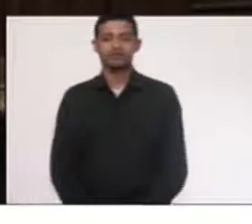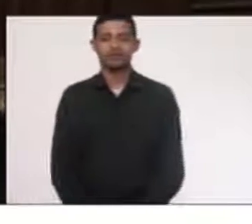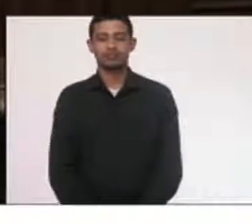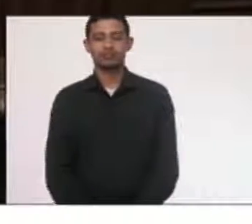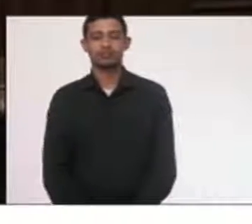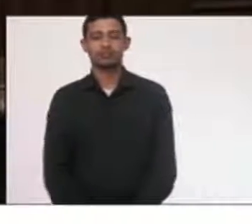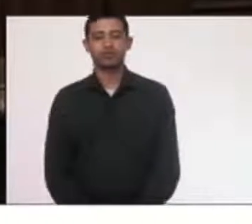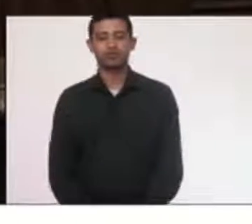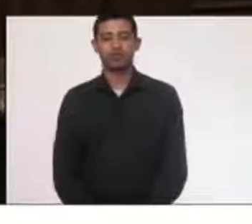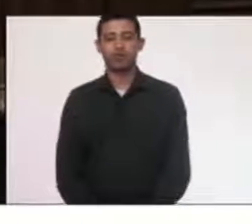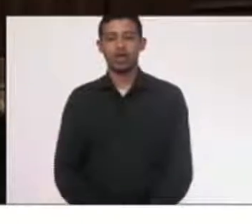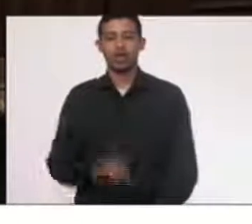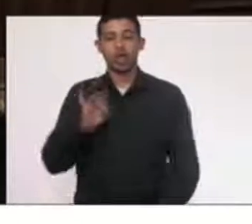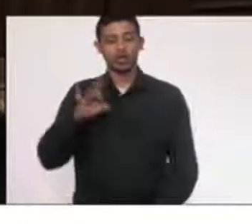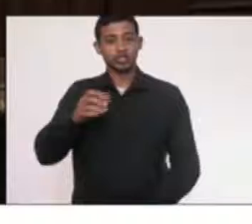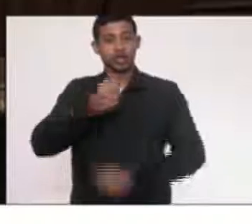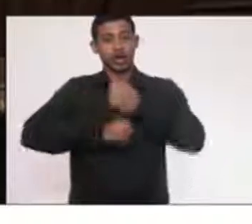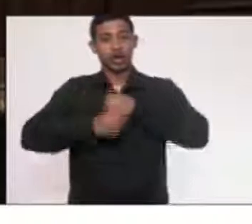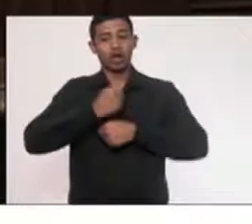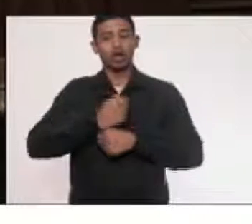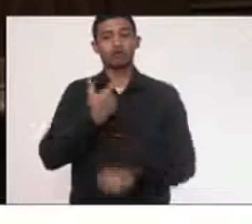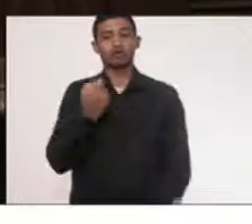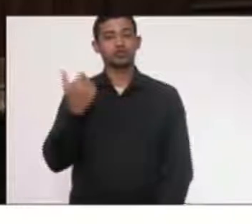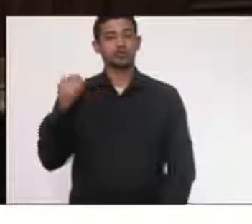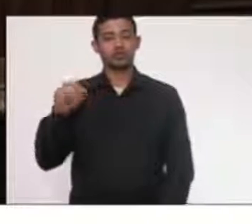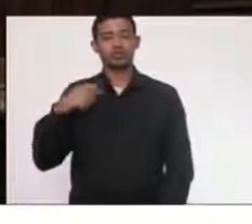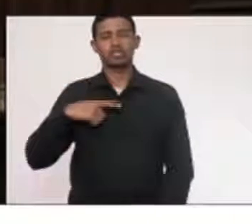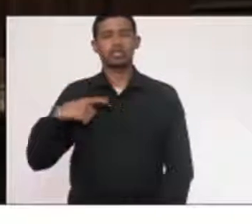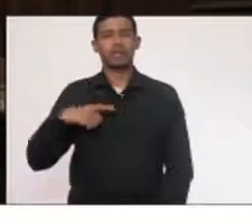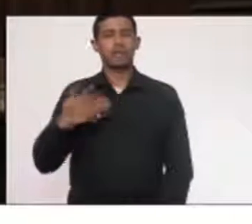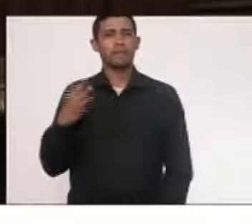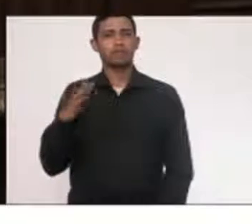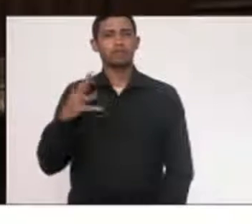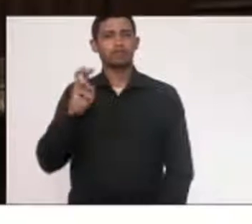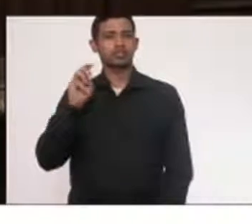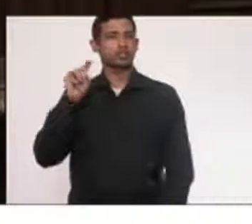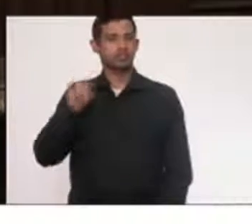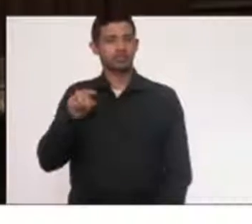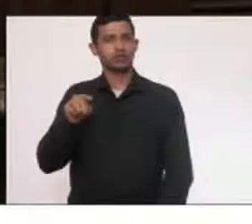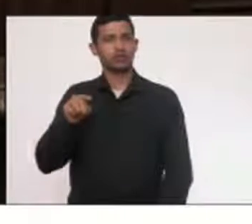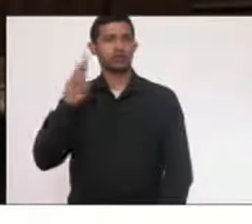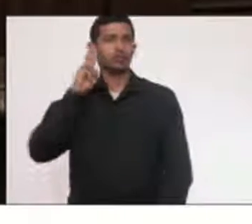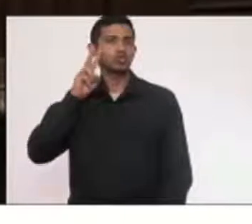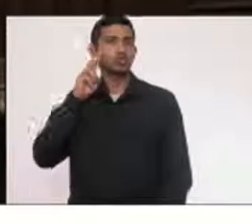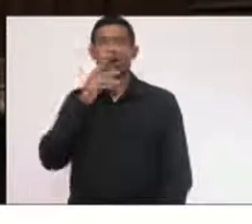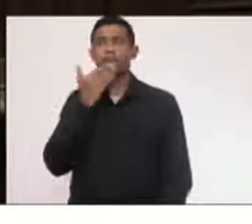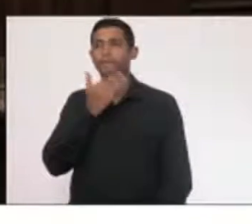Só em 2018 foram aproximadamente 5 mil casos de homicídio.